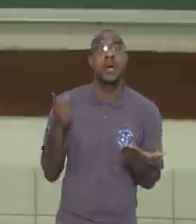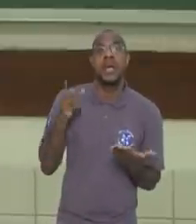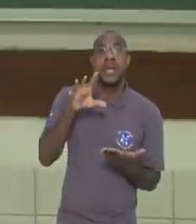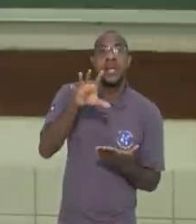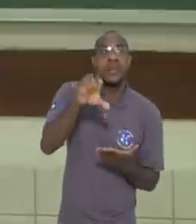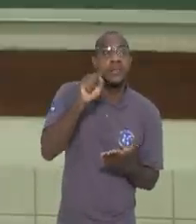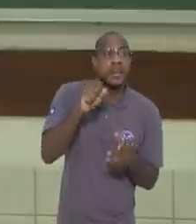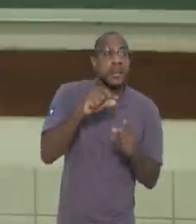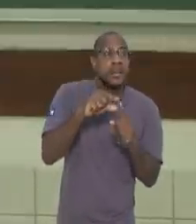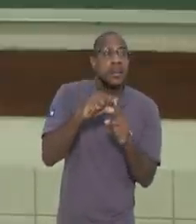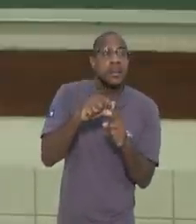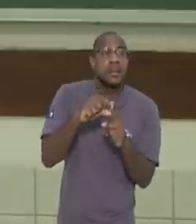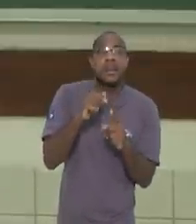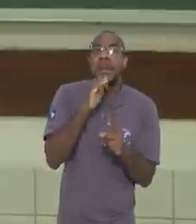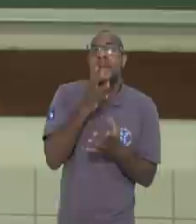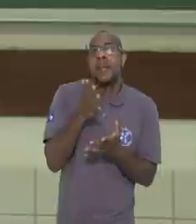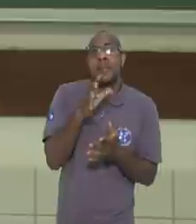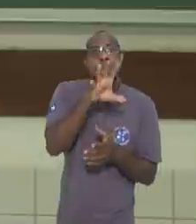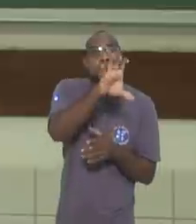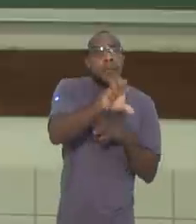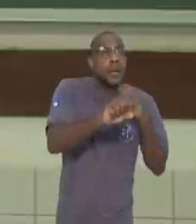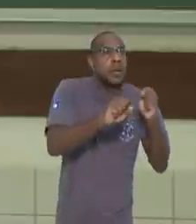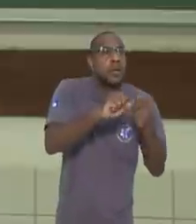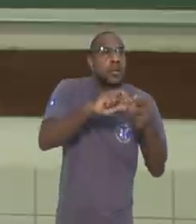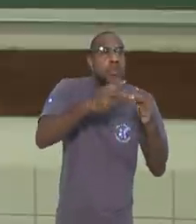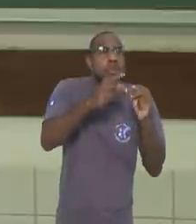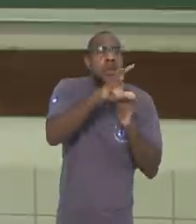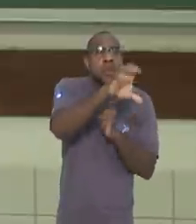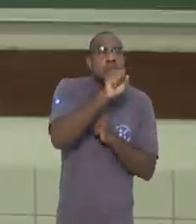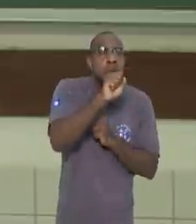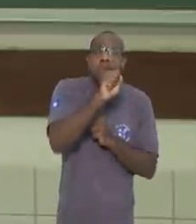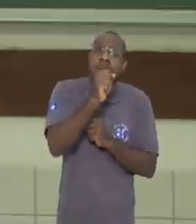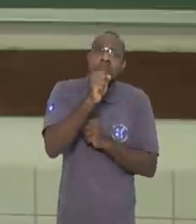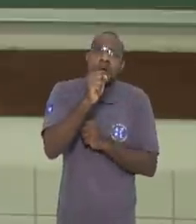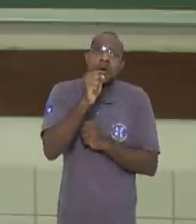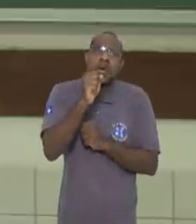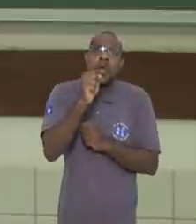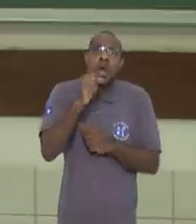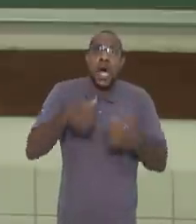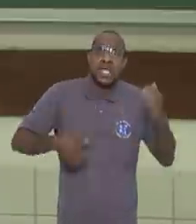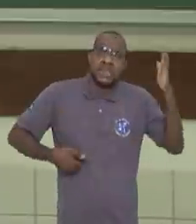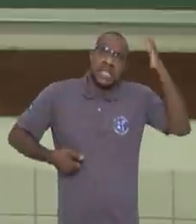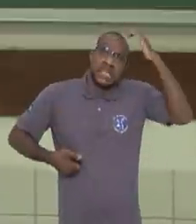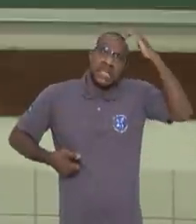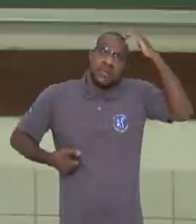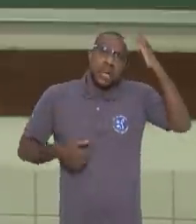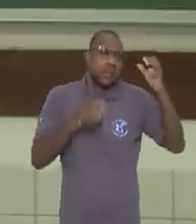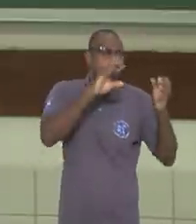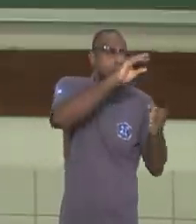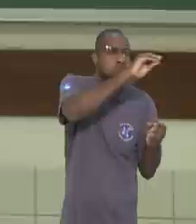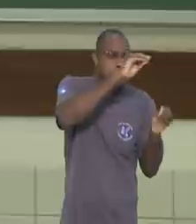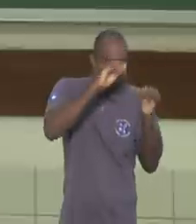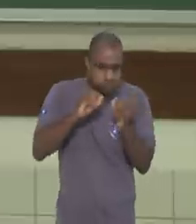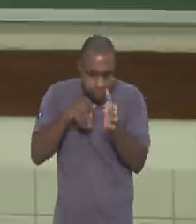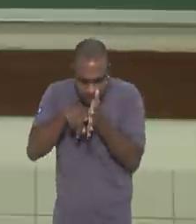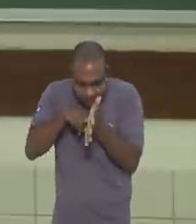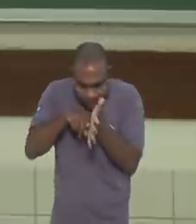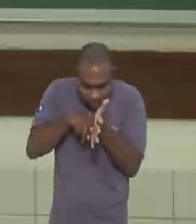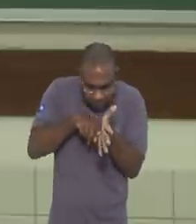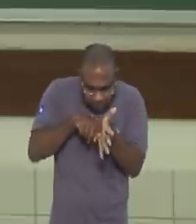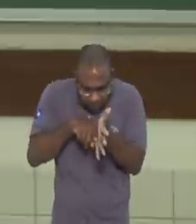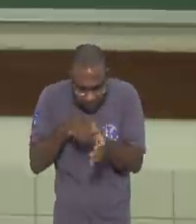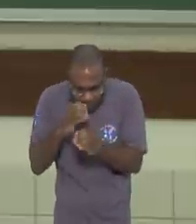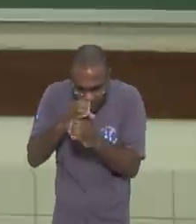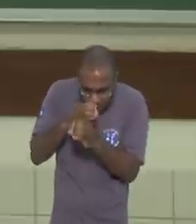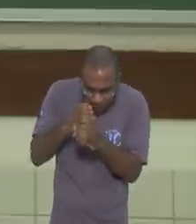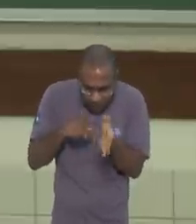pegaram o adenovírus de macaco. O vírus de macaco, professora? É. E modificaram eles em laboratório para ele não ocasionar